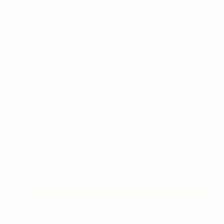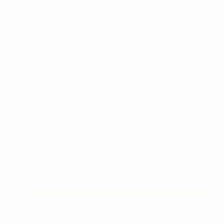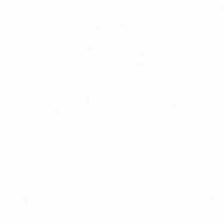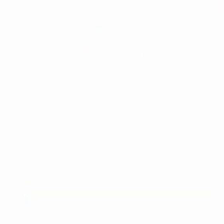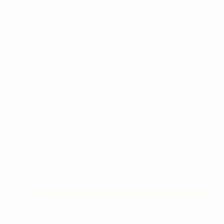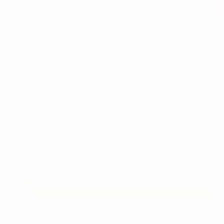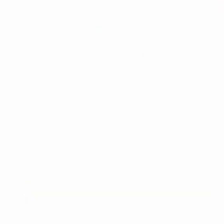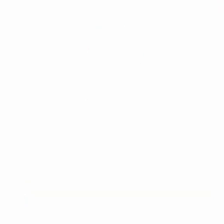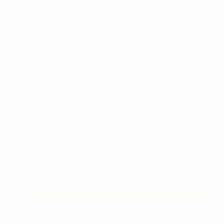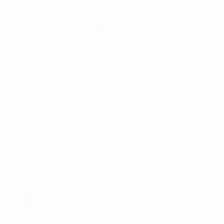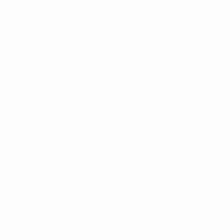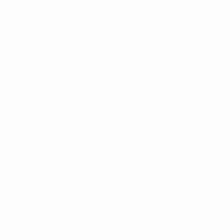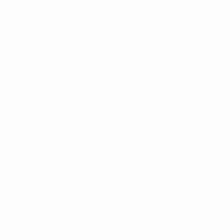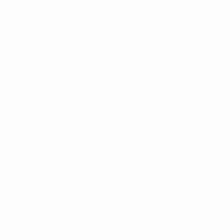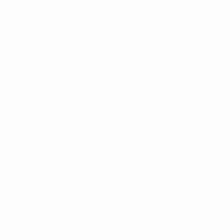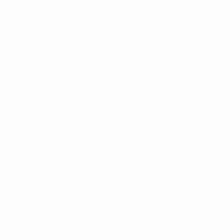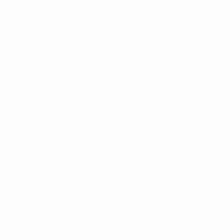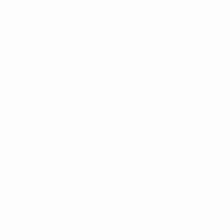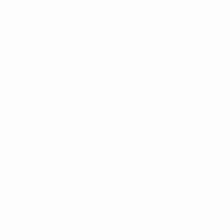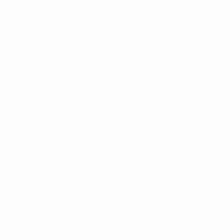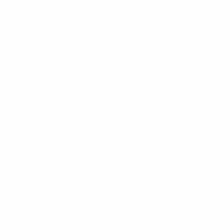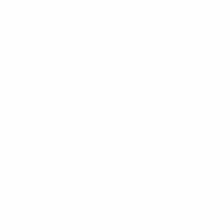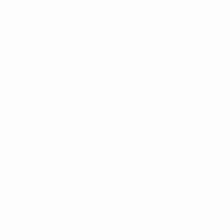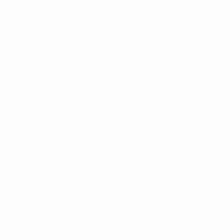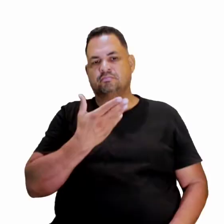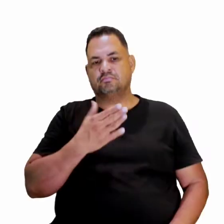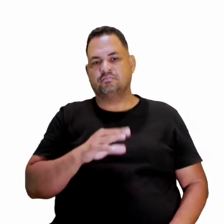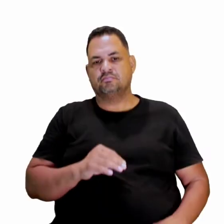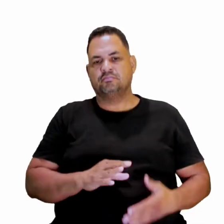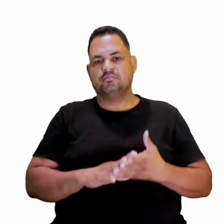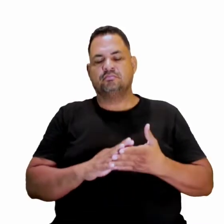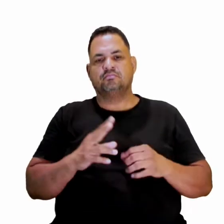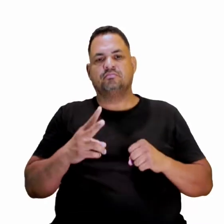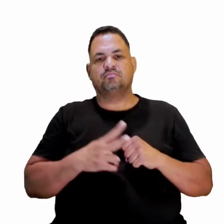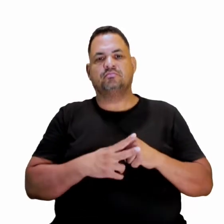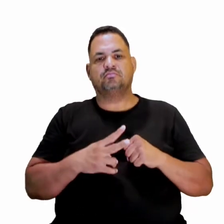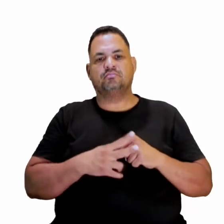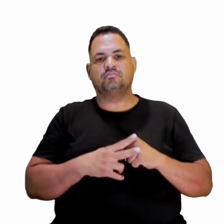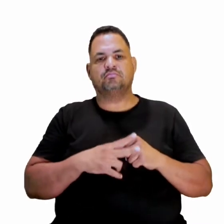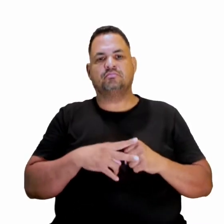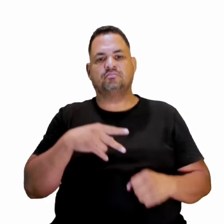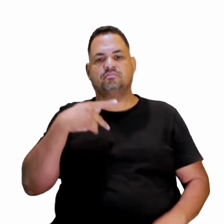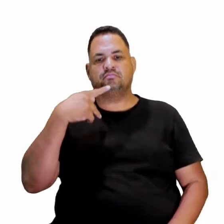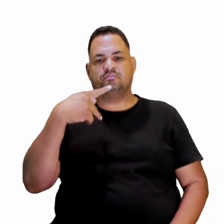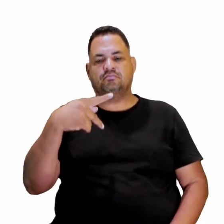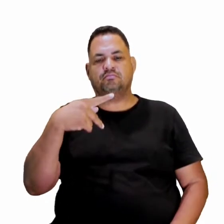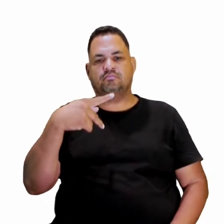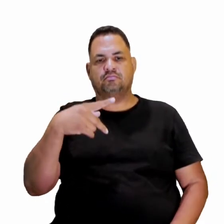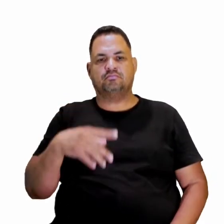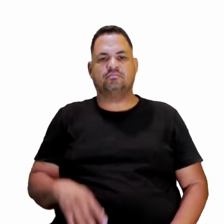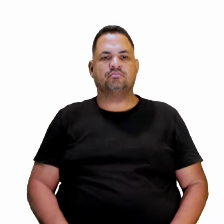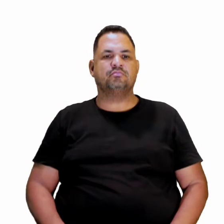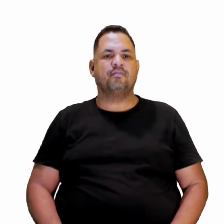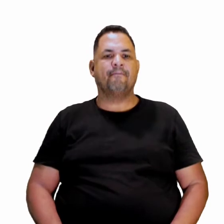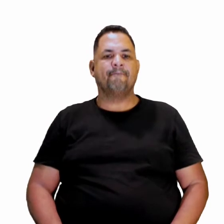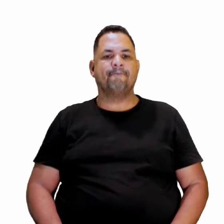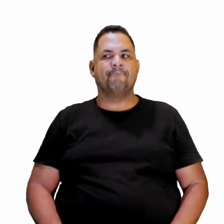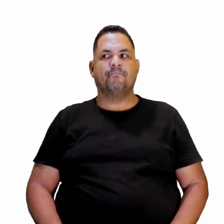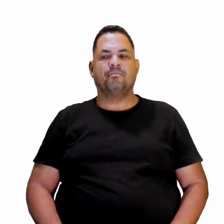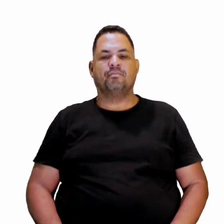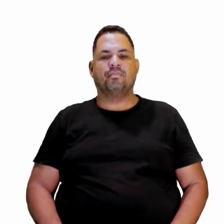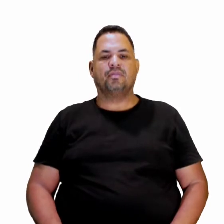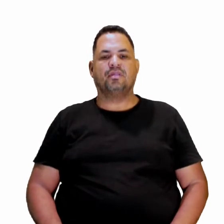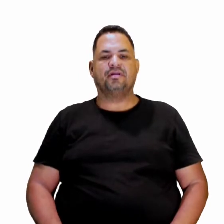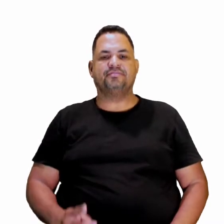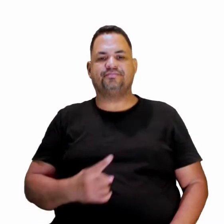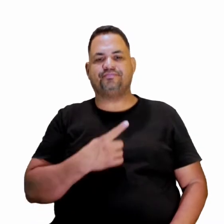Próximo. We tem um P. Só tenho quantos verbos com P aqui? Dois verbos com P. Pass e play.